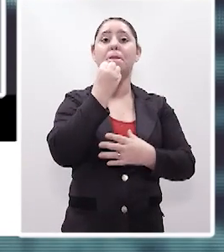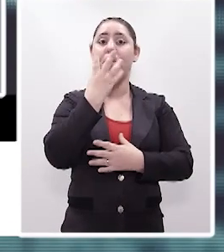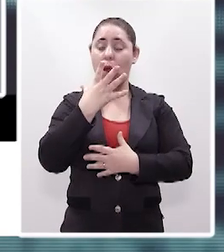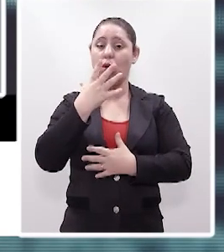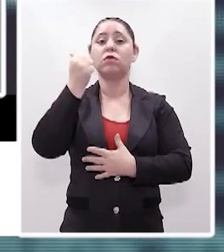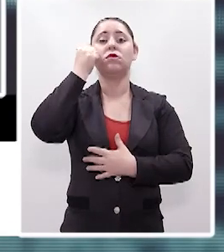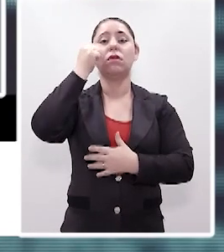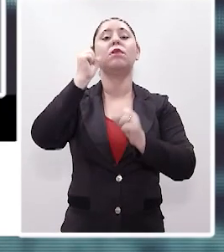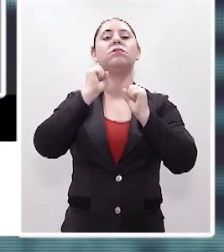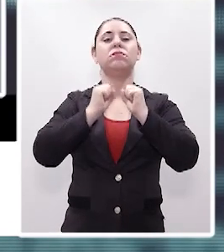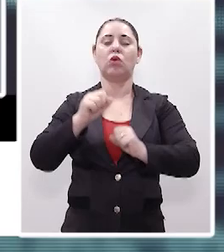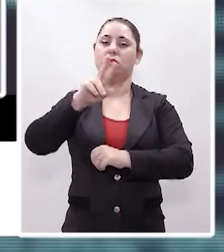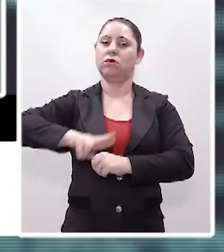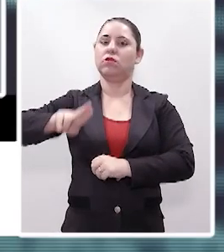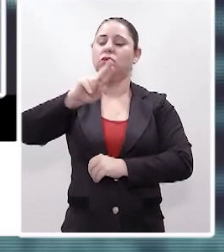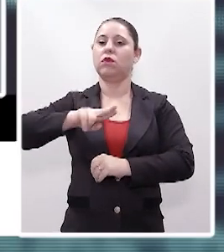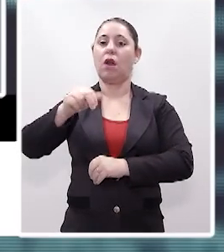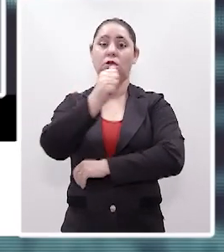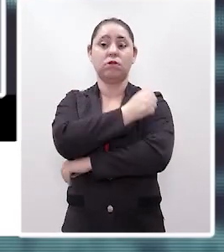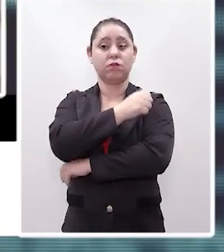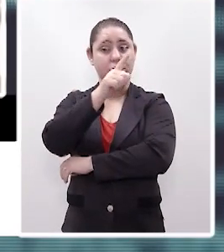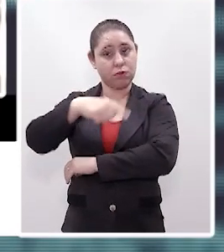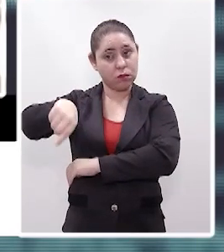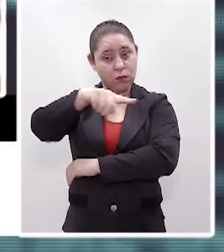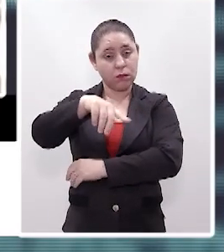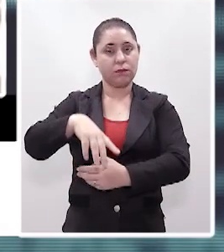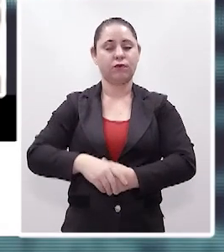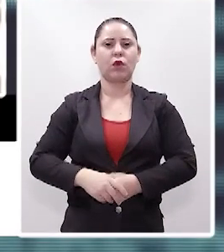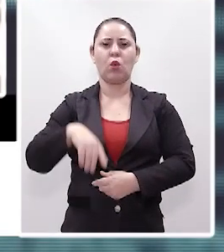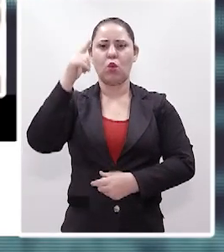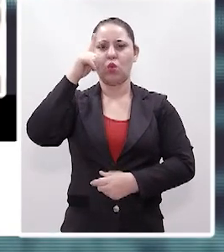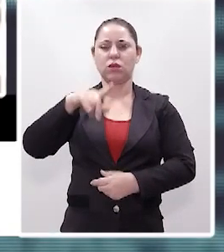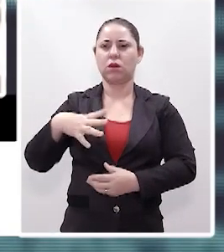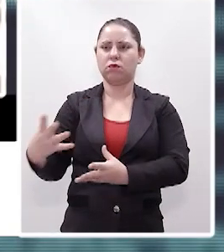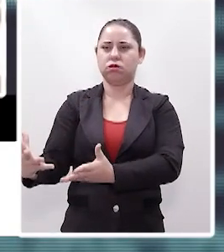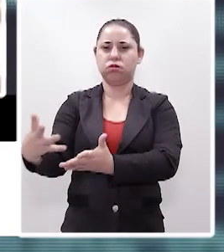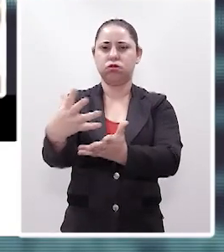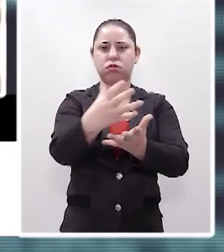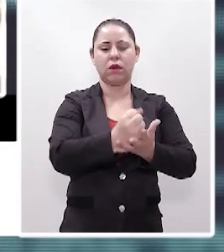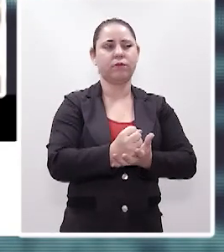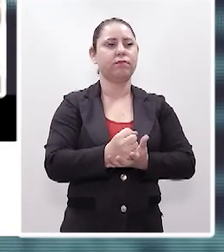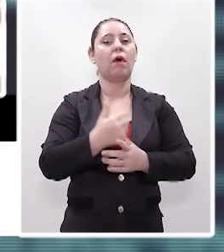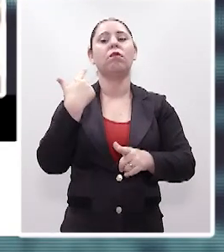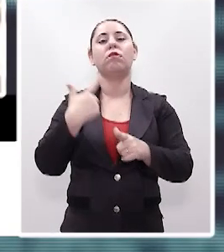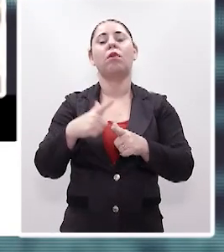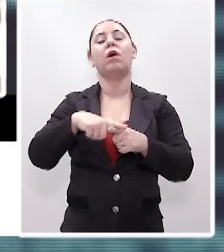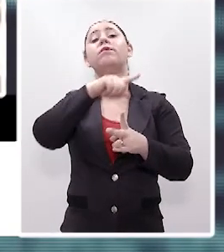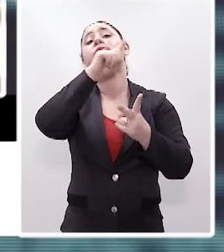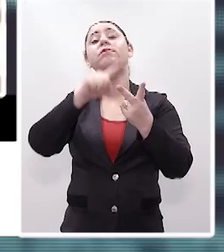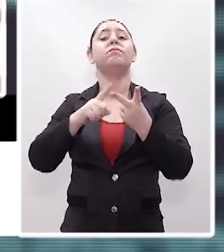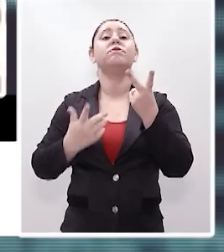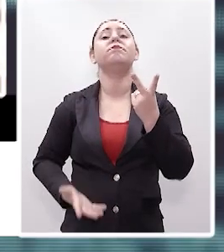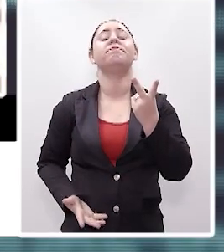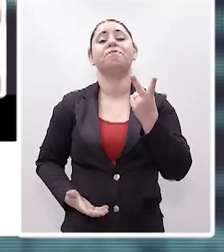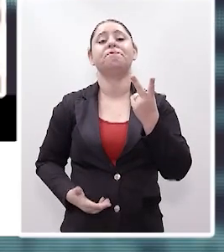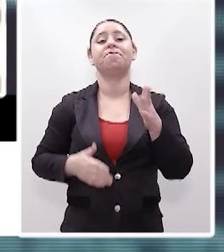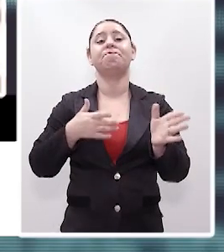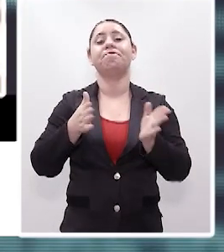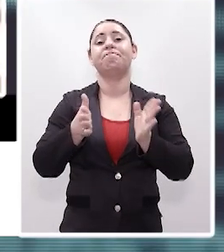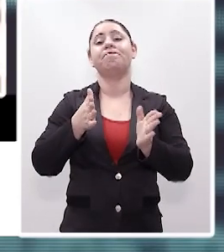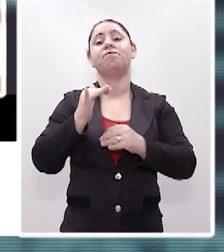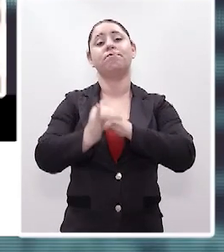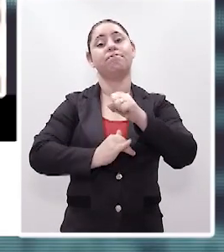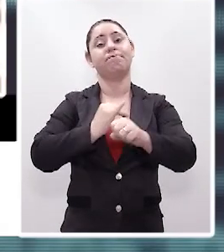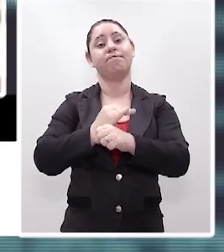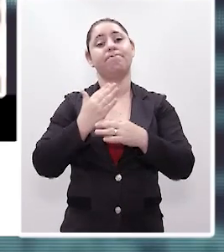bons celulares que podem ser usados por esses alunos. Ele conseguiu a doação, mas daí veio um segundo problema. E o acesso à